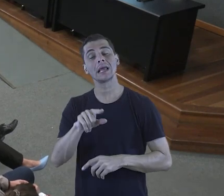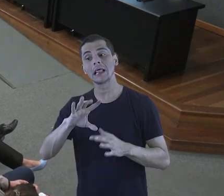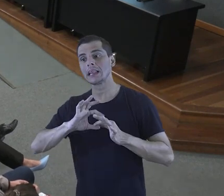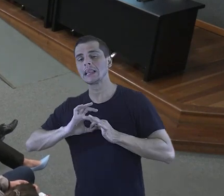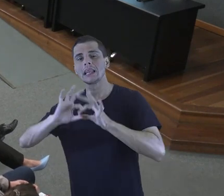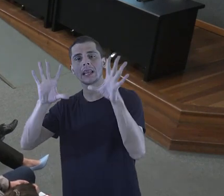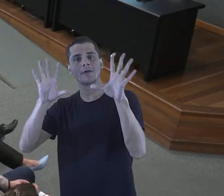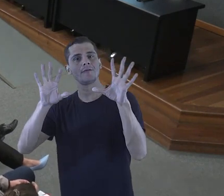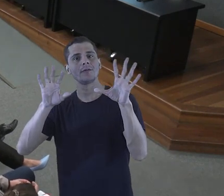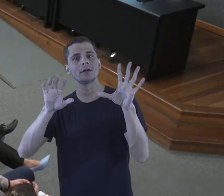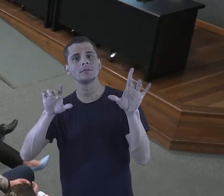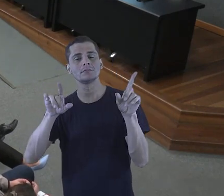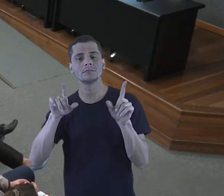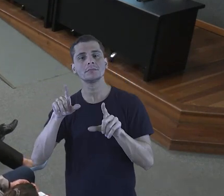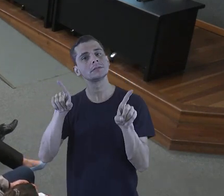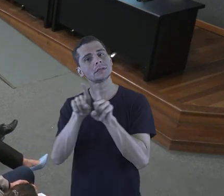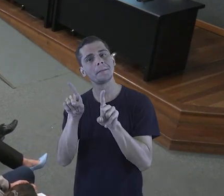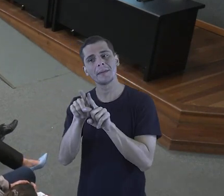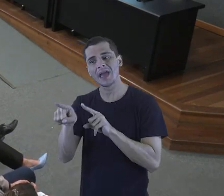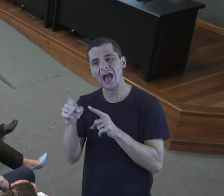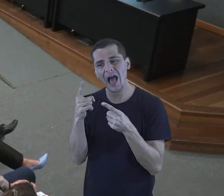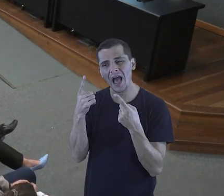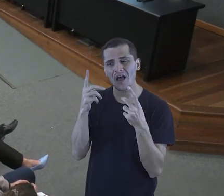inequívoco e destacado.